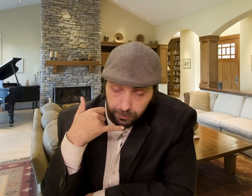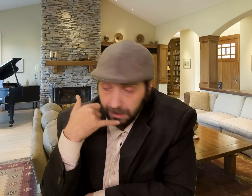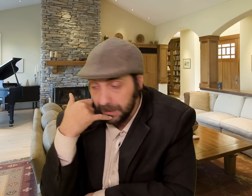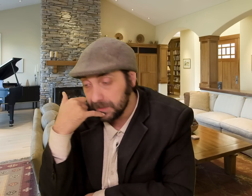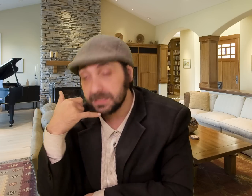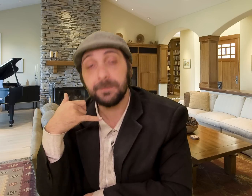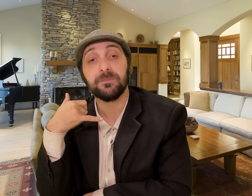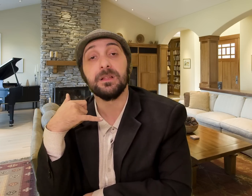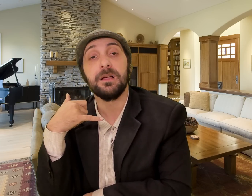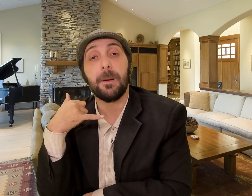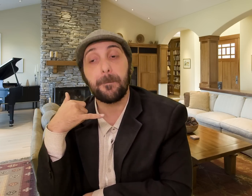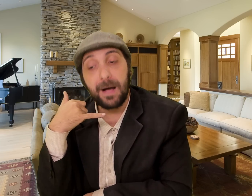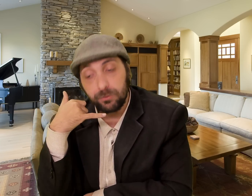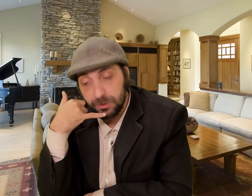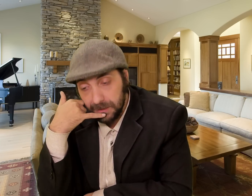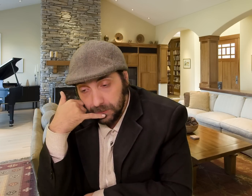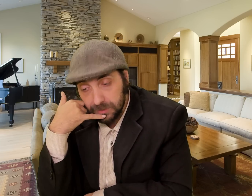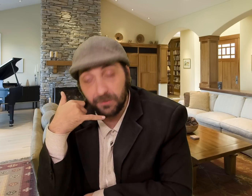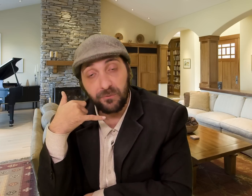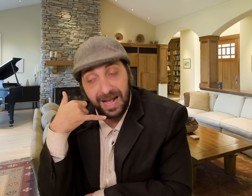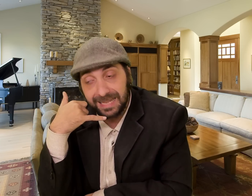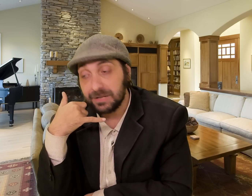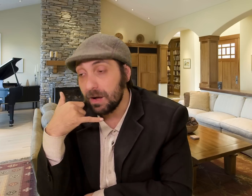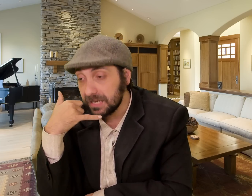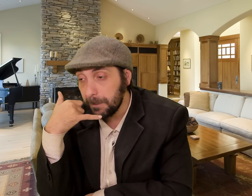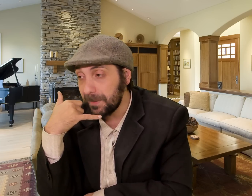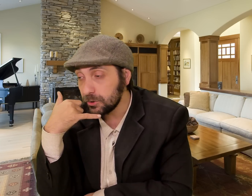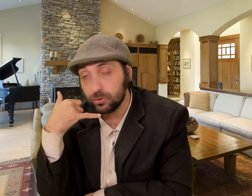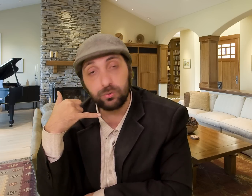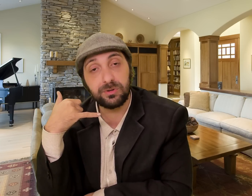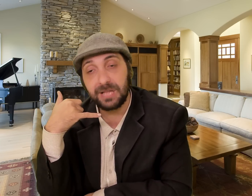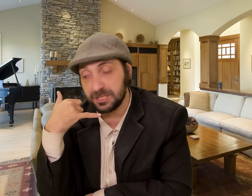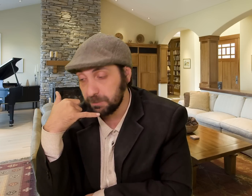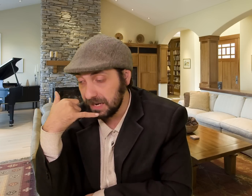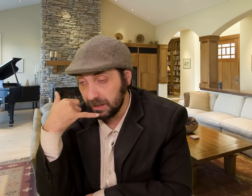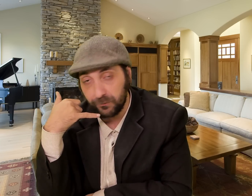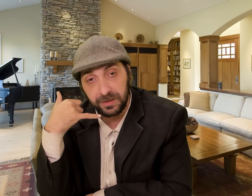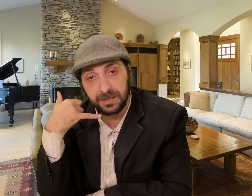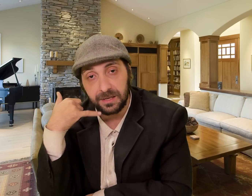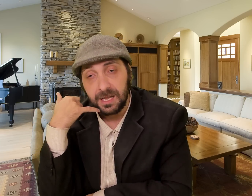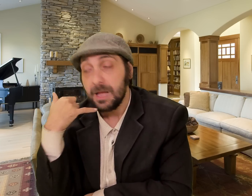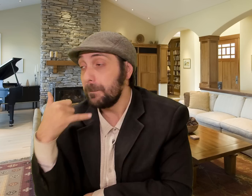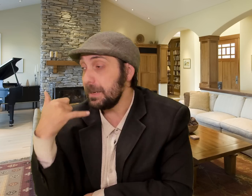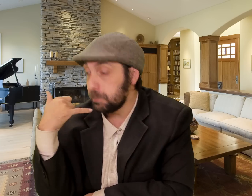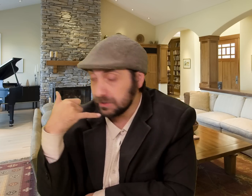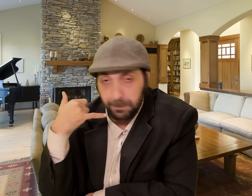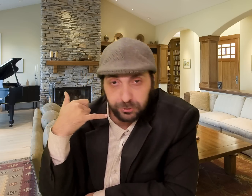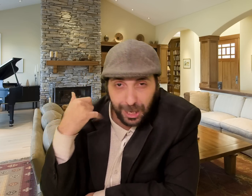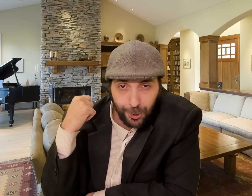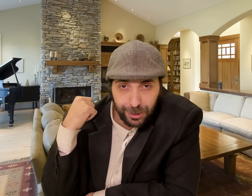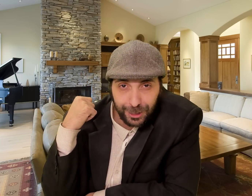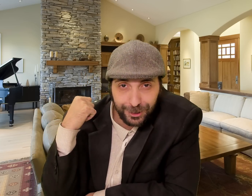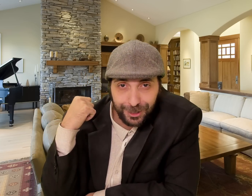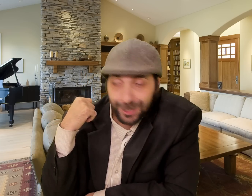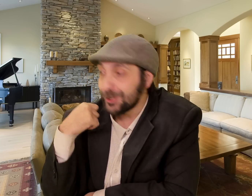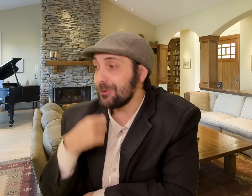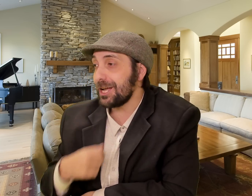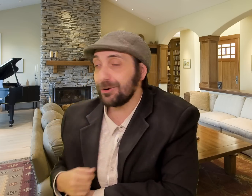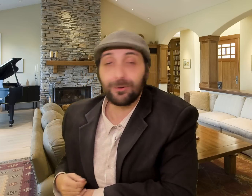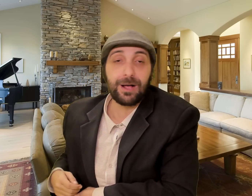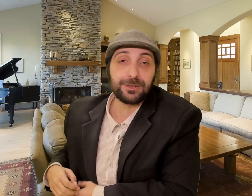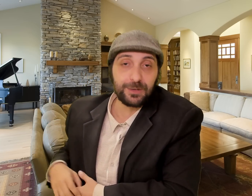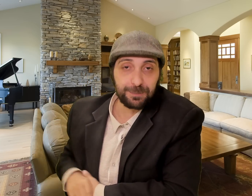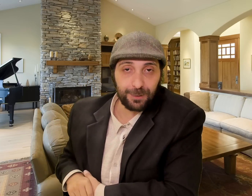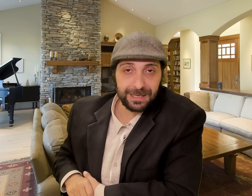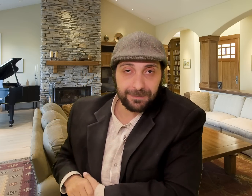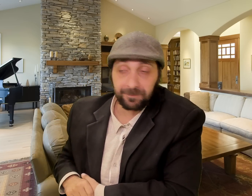tem parto mas mesmo assim pau de Mendonça fala com aquele pançudo das pernas finas para ele poder botar logo aí Que